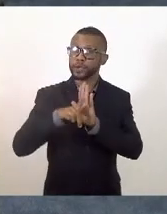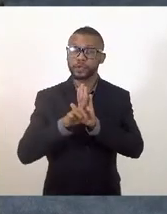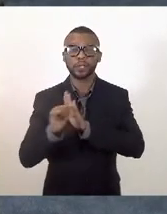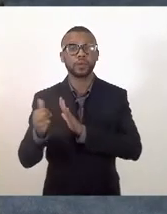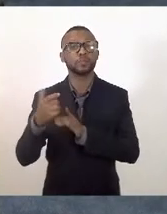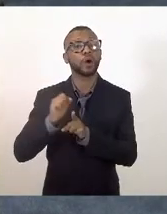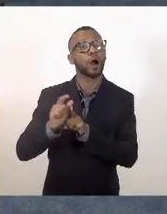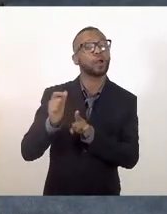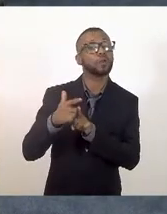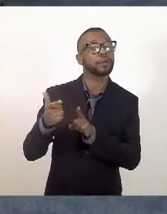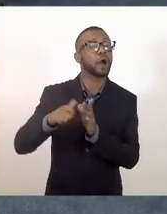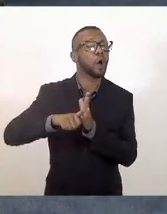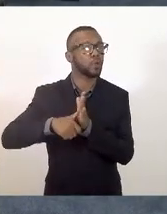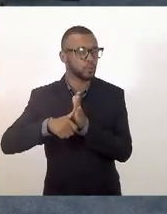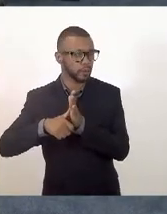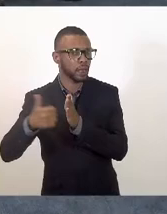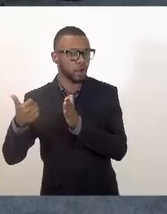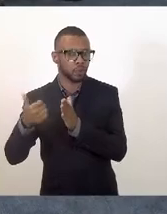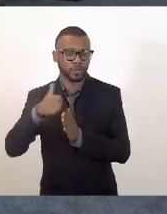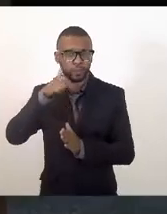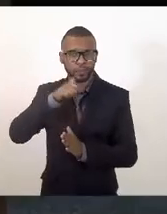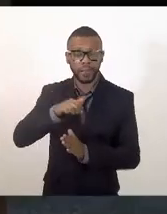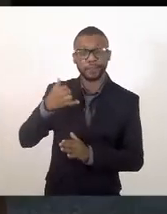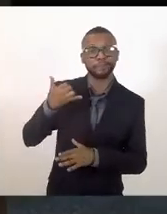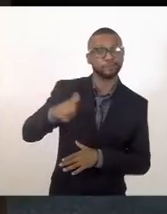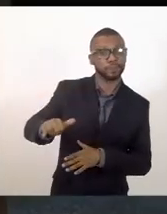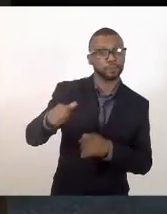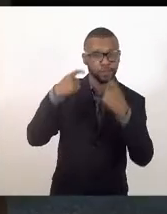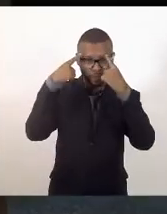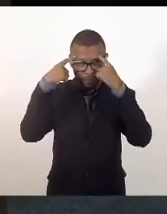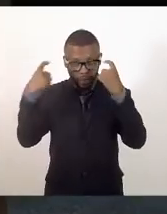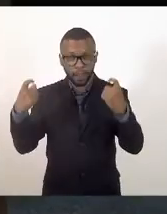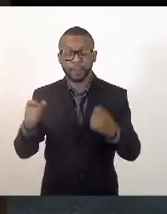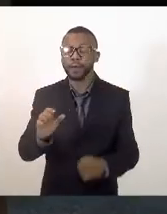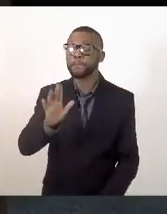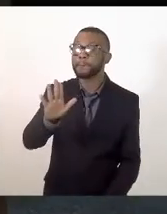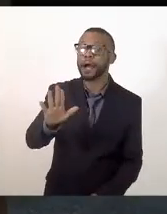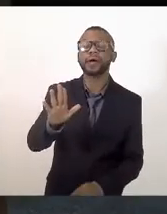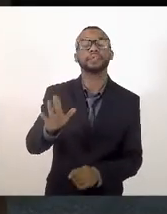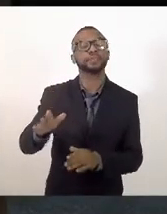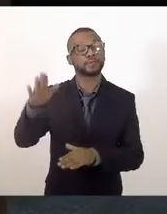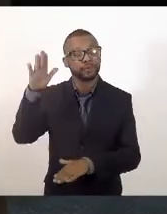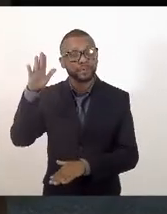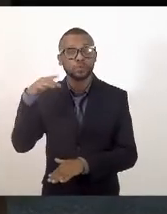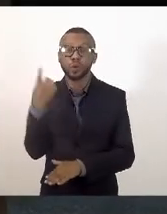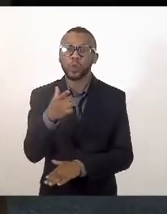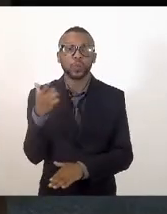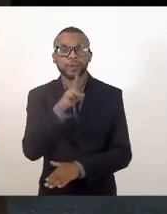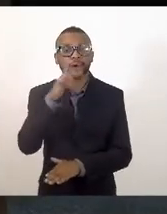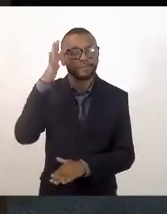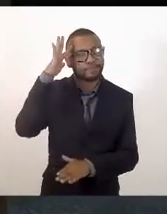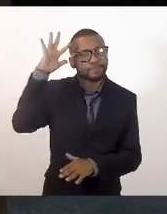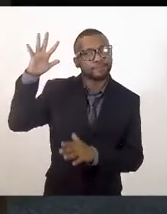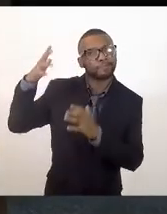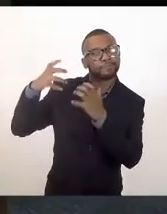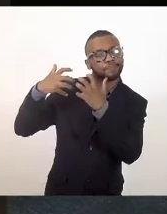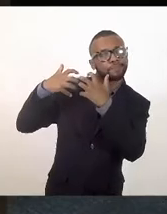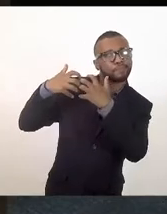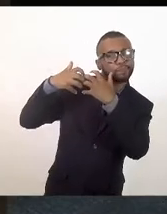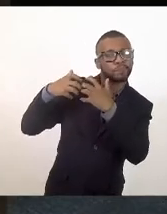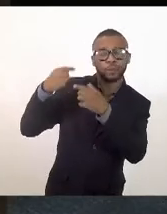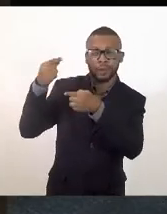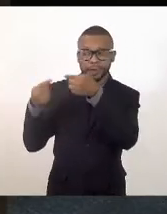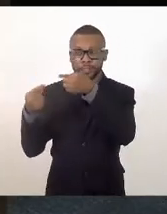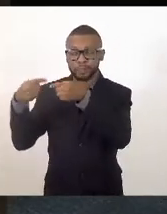para as mulheres vítimas de violência, mas, sobretudo, que a gente possa concretizar essas ações, tornando